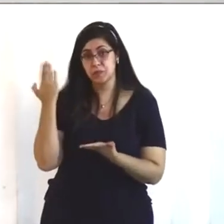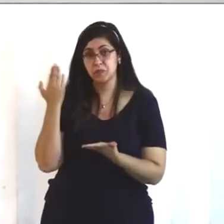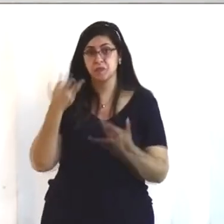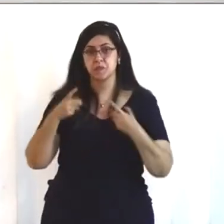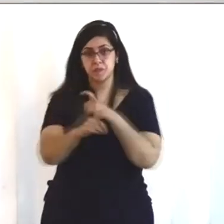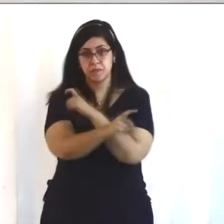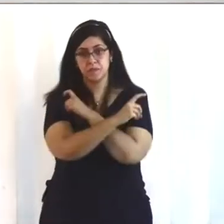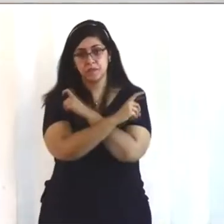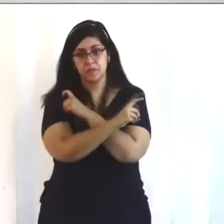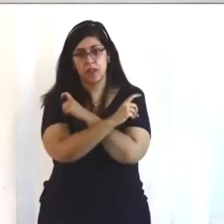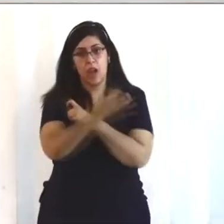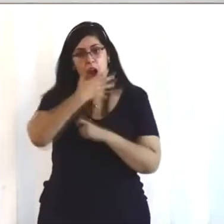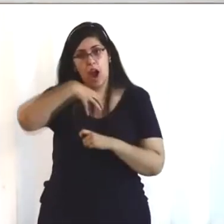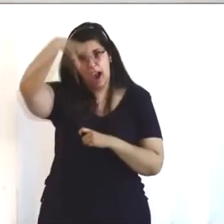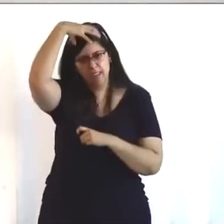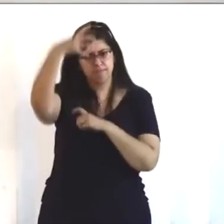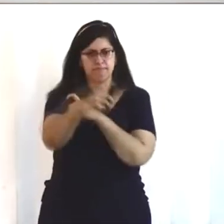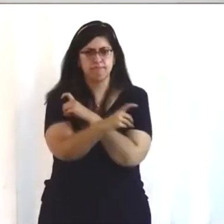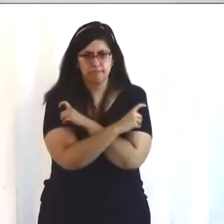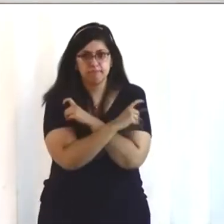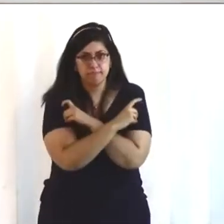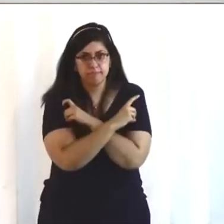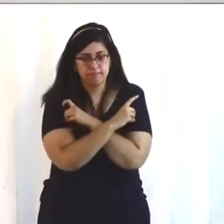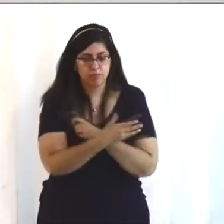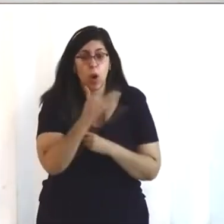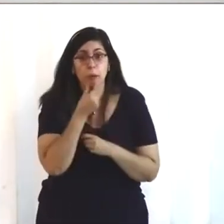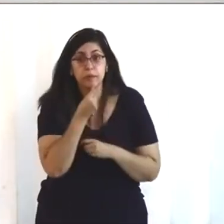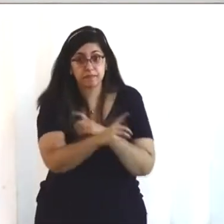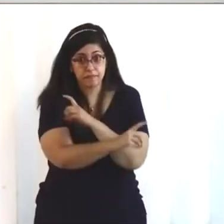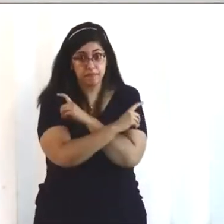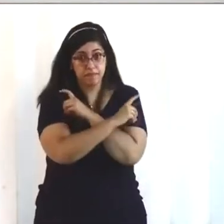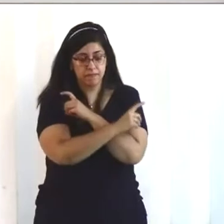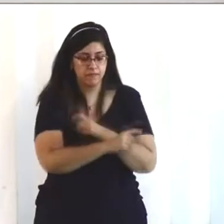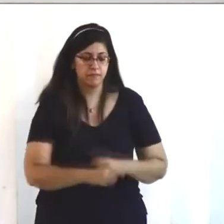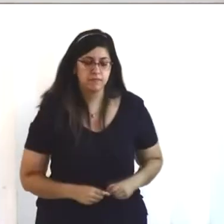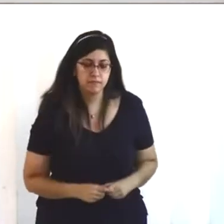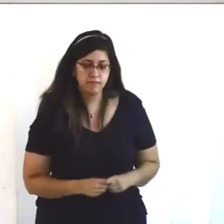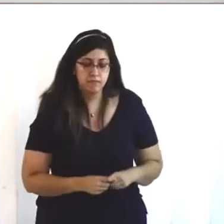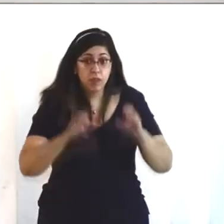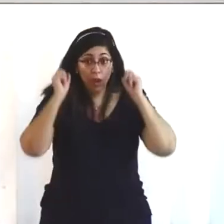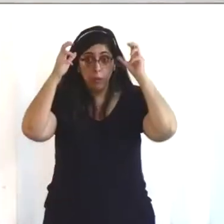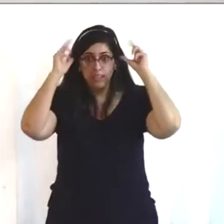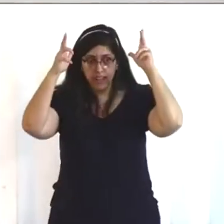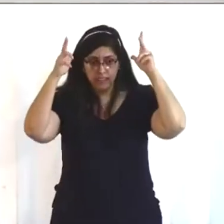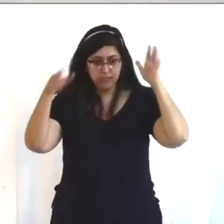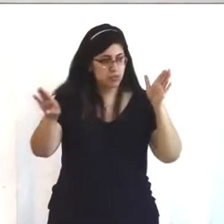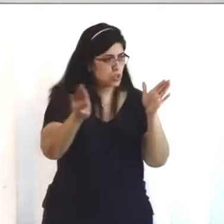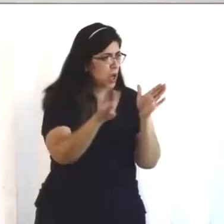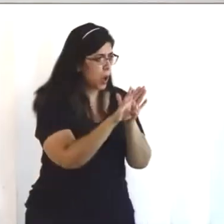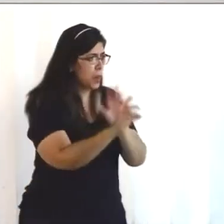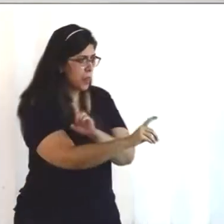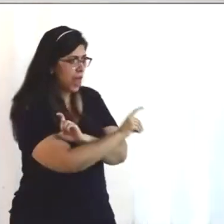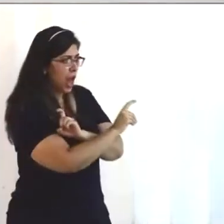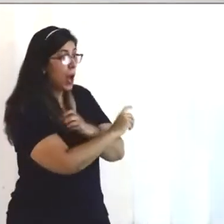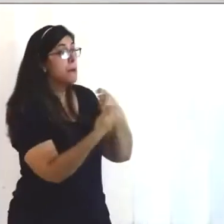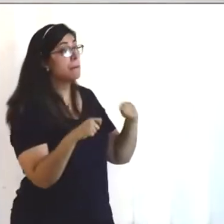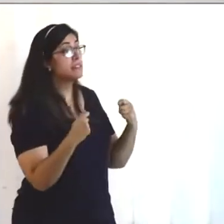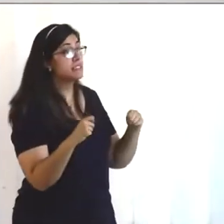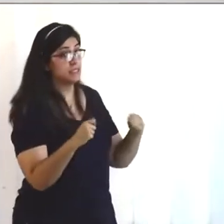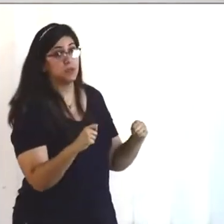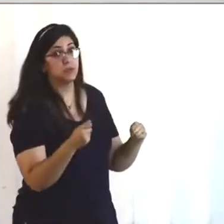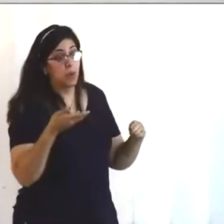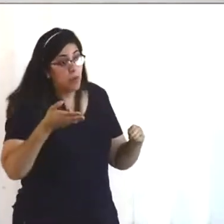e deturparam aquilo que era o poder de Jesus. Então, o pecado contra o Espírito